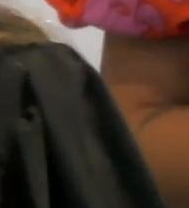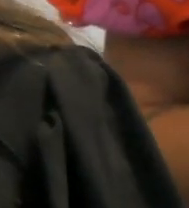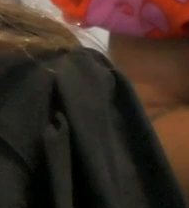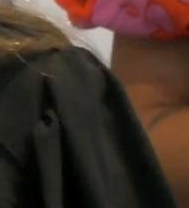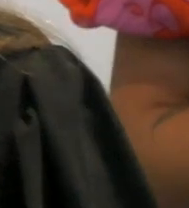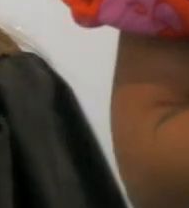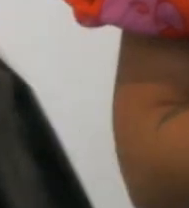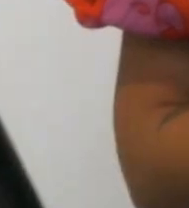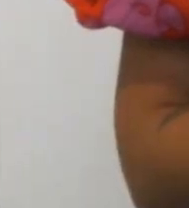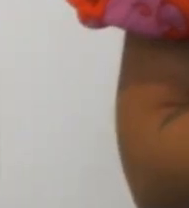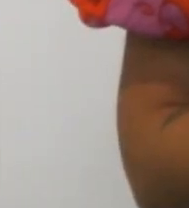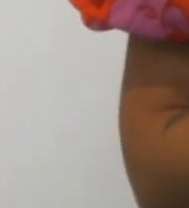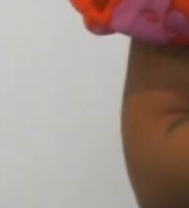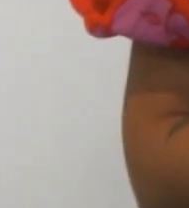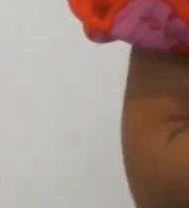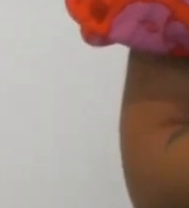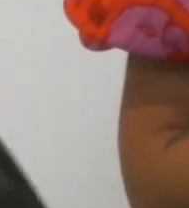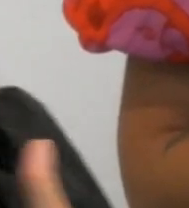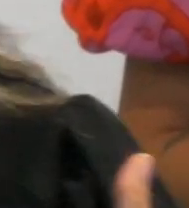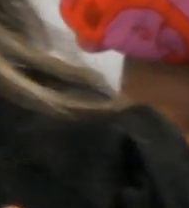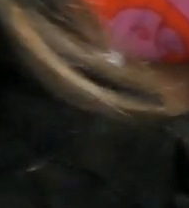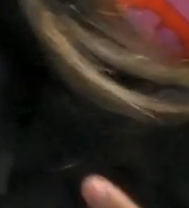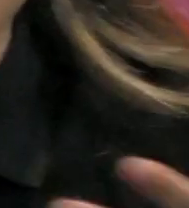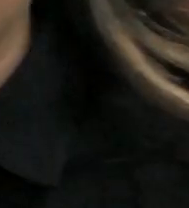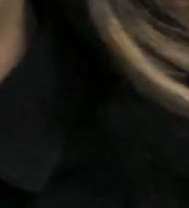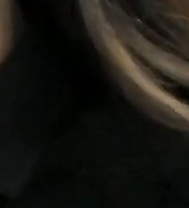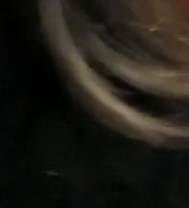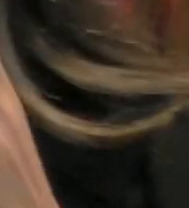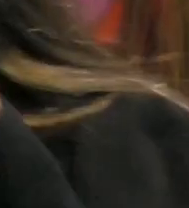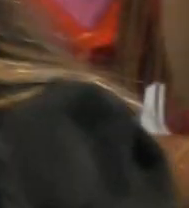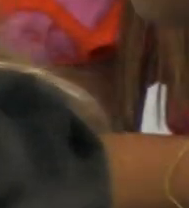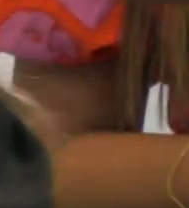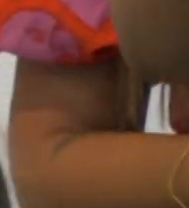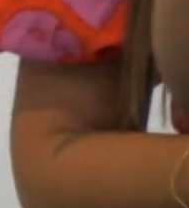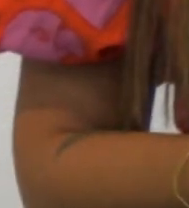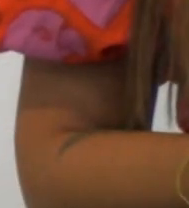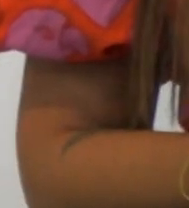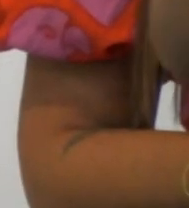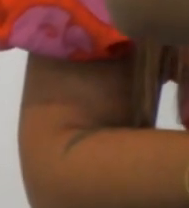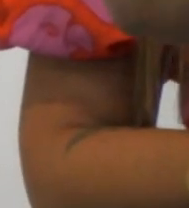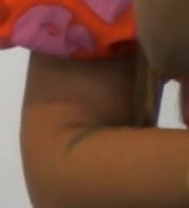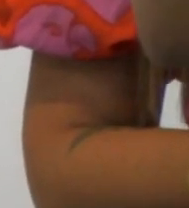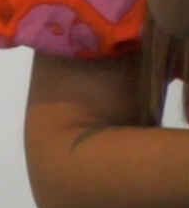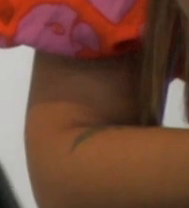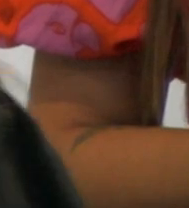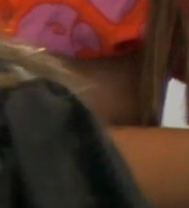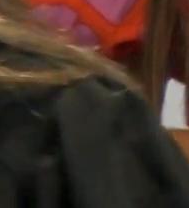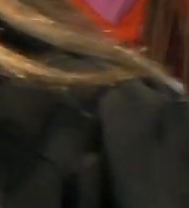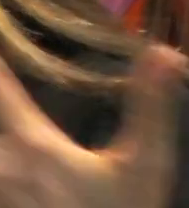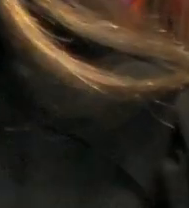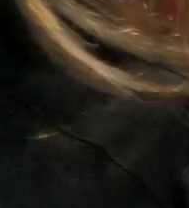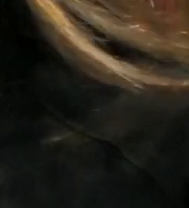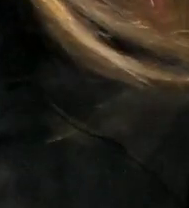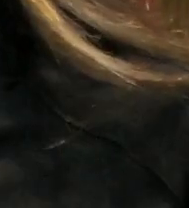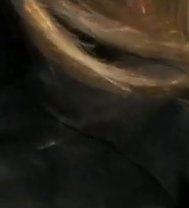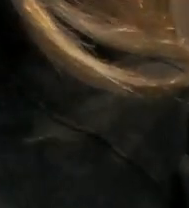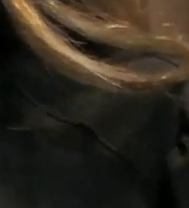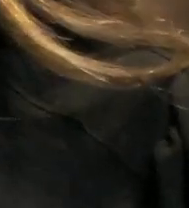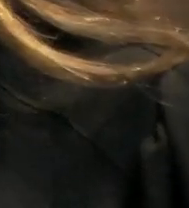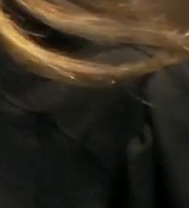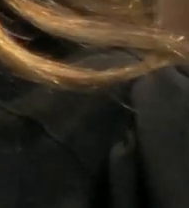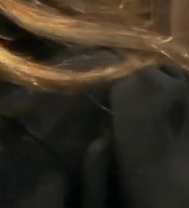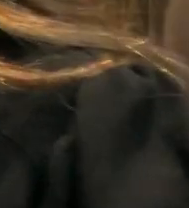disso minha mãe isso é uma questão eu não tenho filho ainda eu não sei nem como é que eu vou ser quando eu tiver filho se eu já sou assim com meu